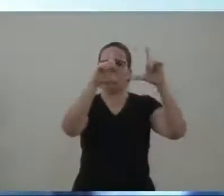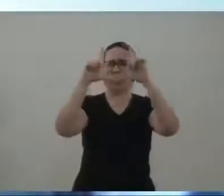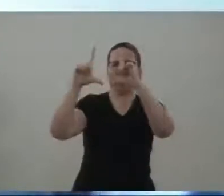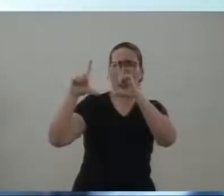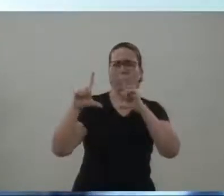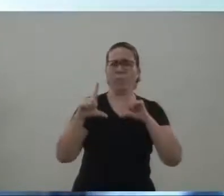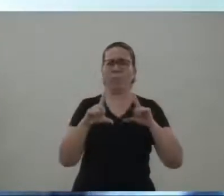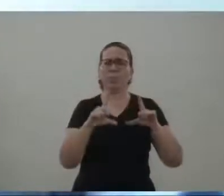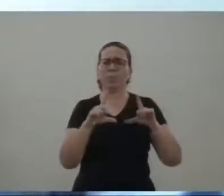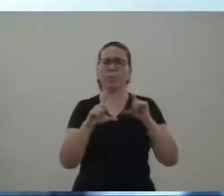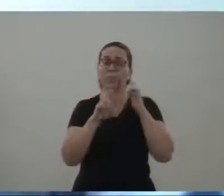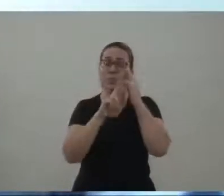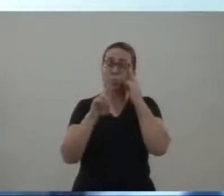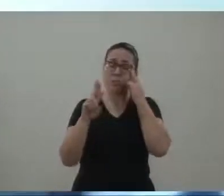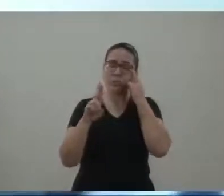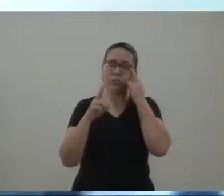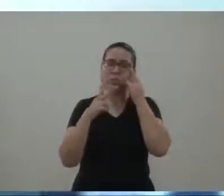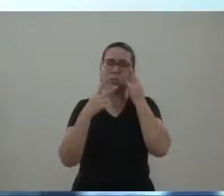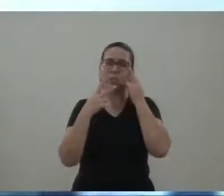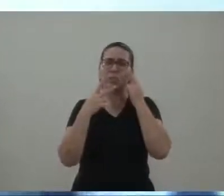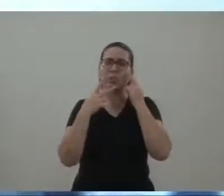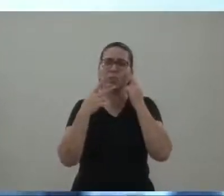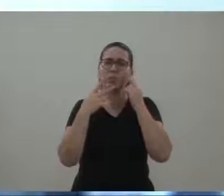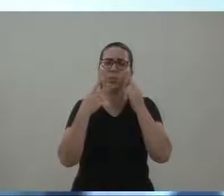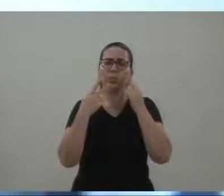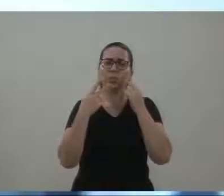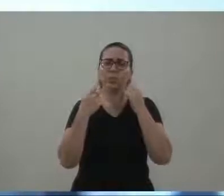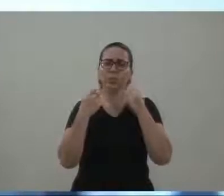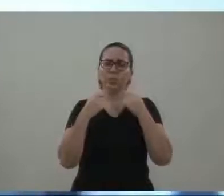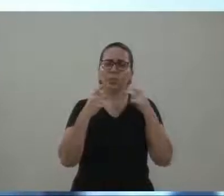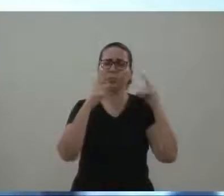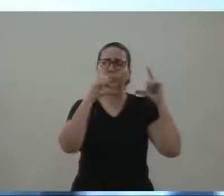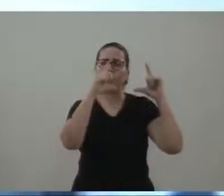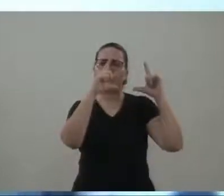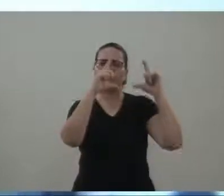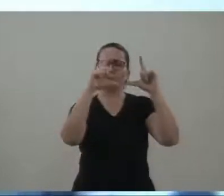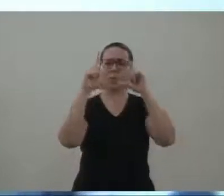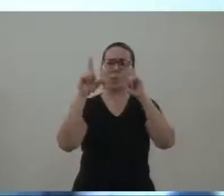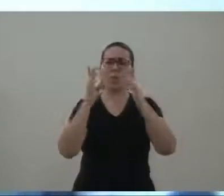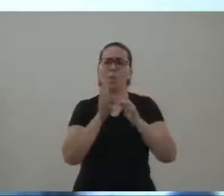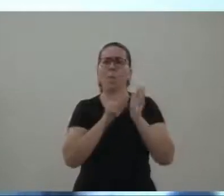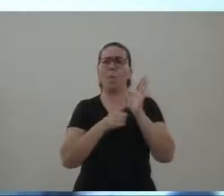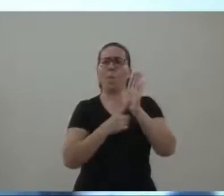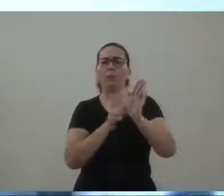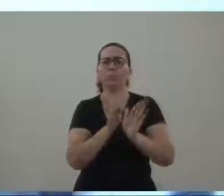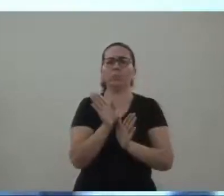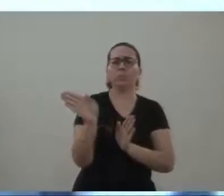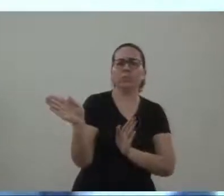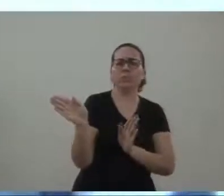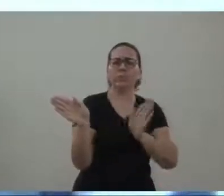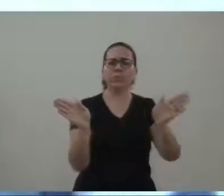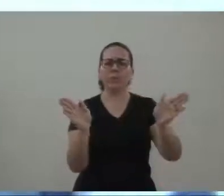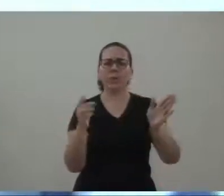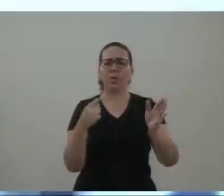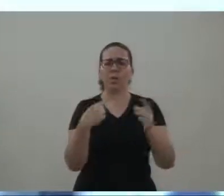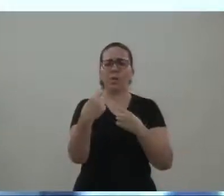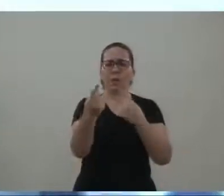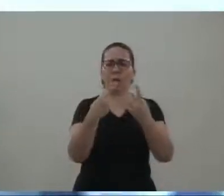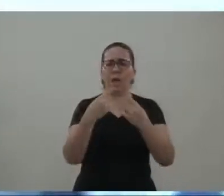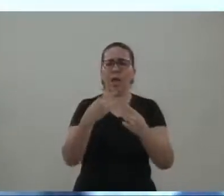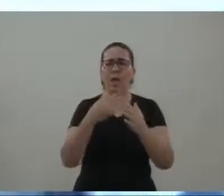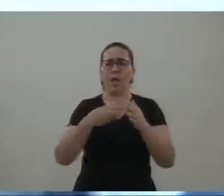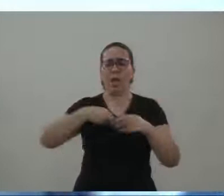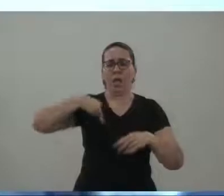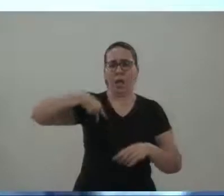respeito com colocação de placa, dos sentidos de caminhada e de prática